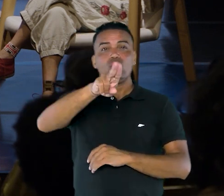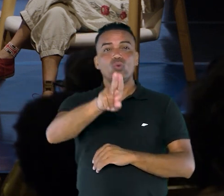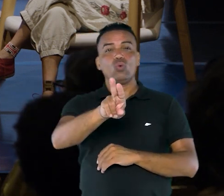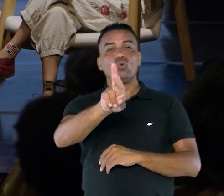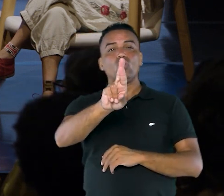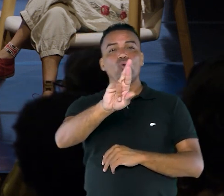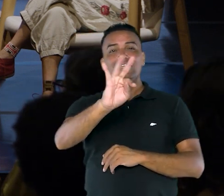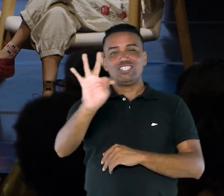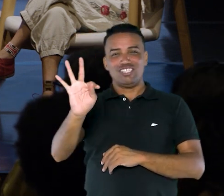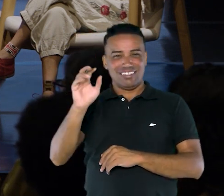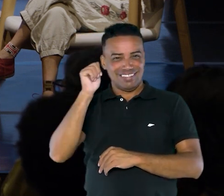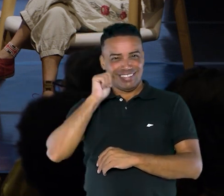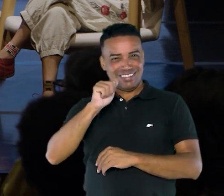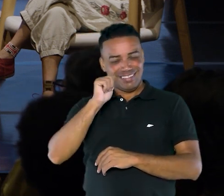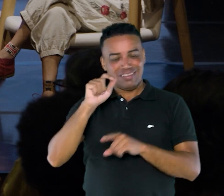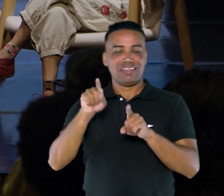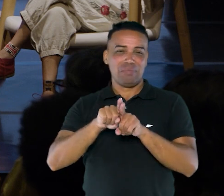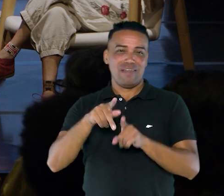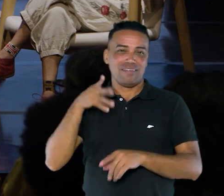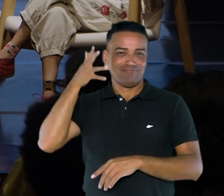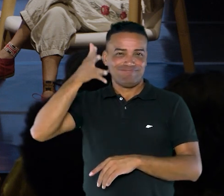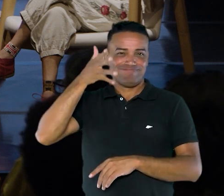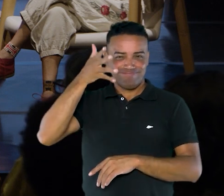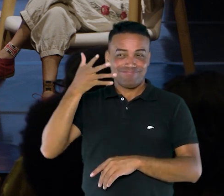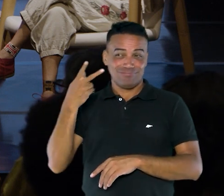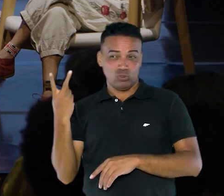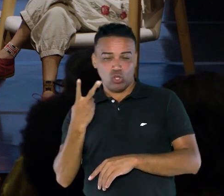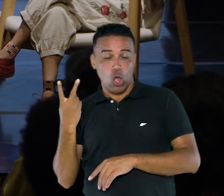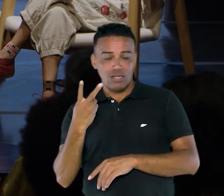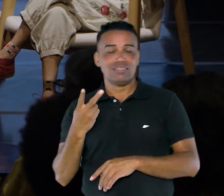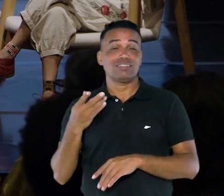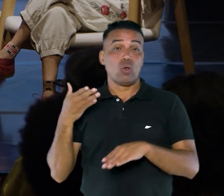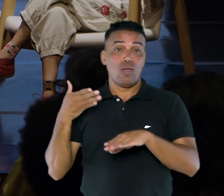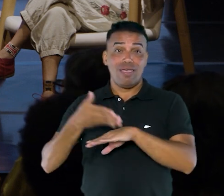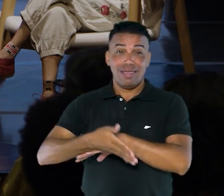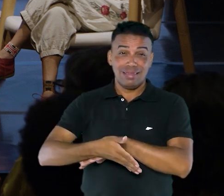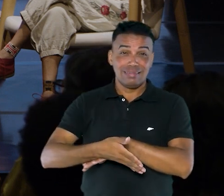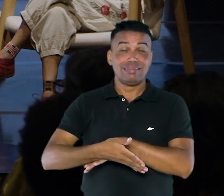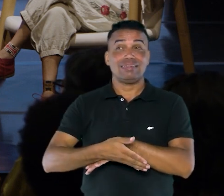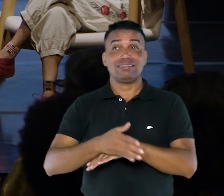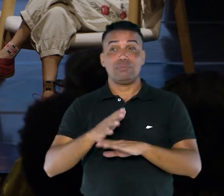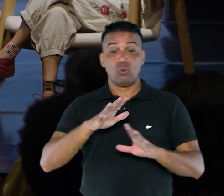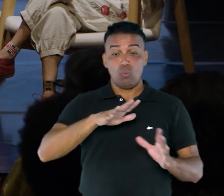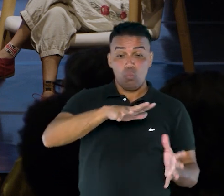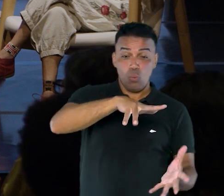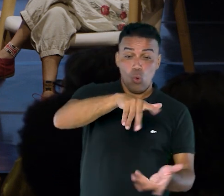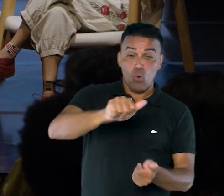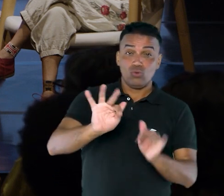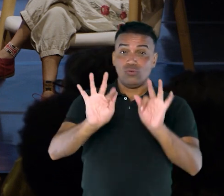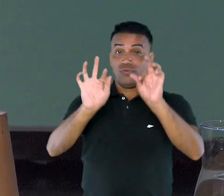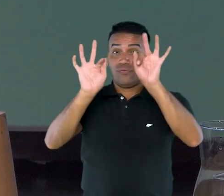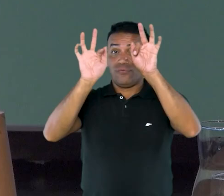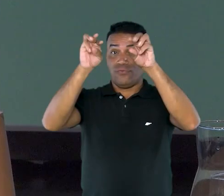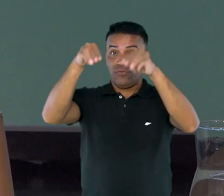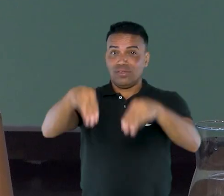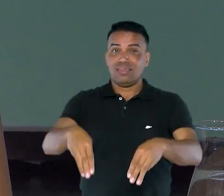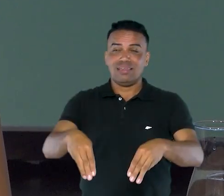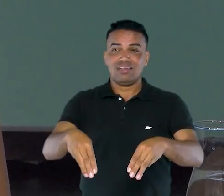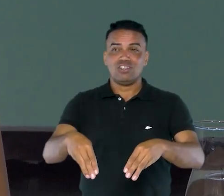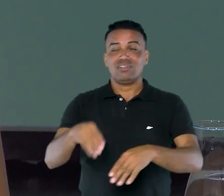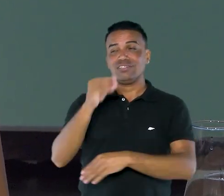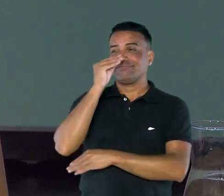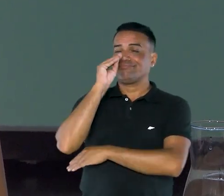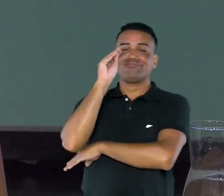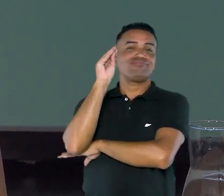Nurit, eu diria assim, se a gente entra muito no Apocalipse, a gente se